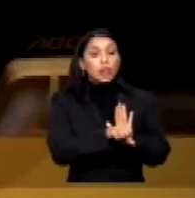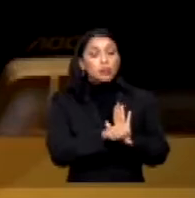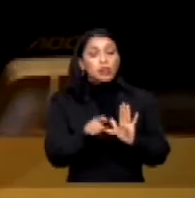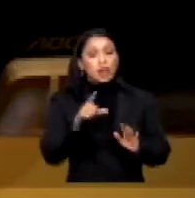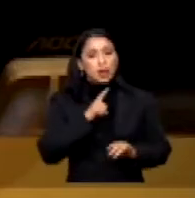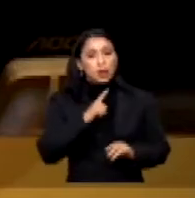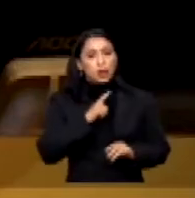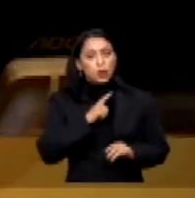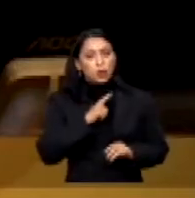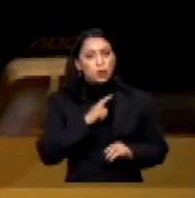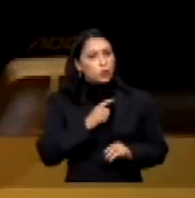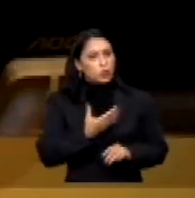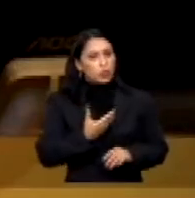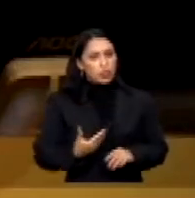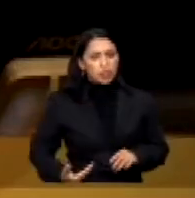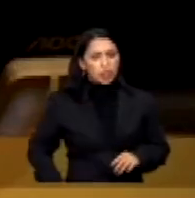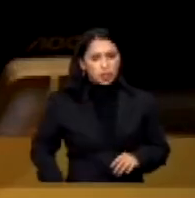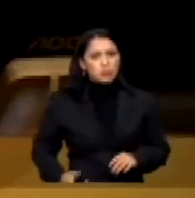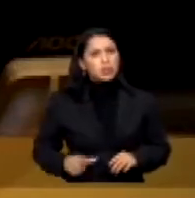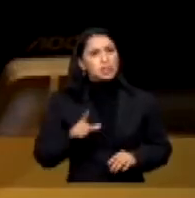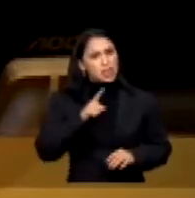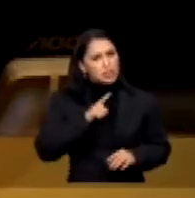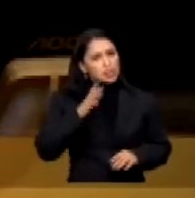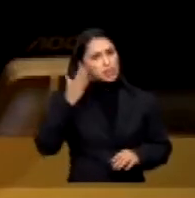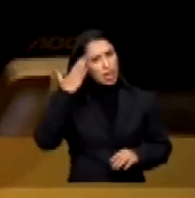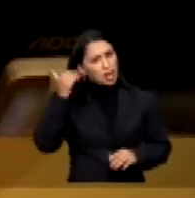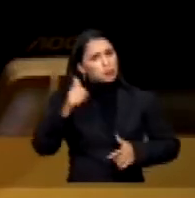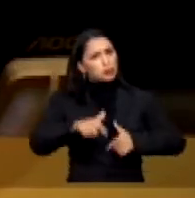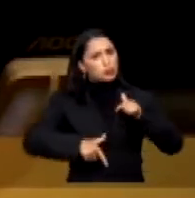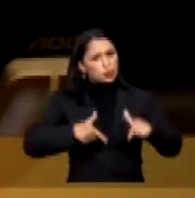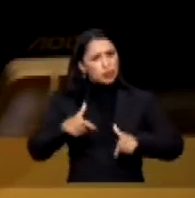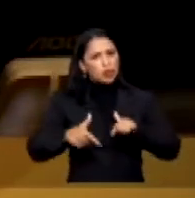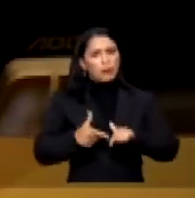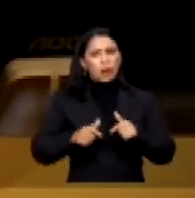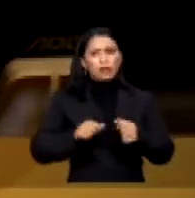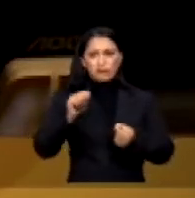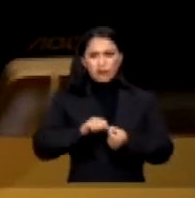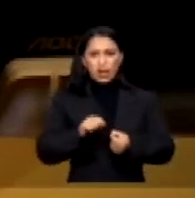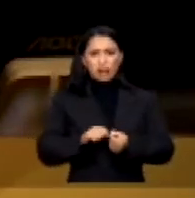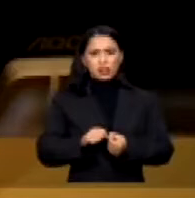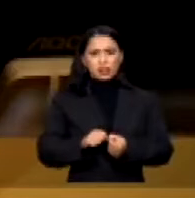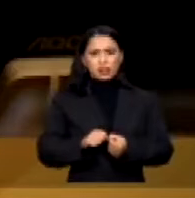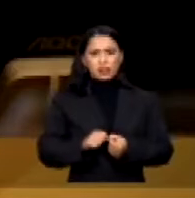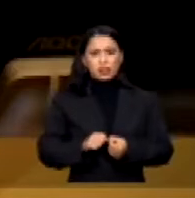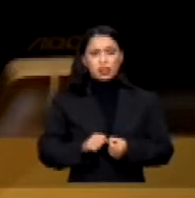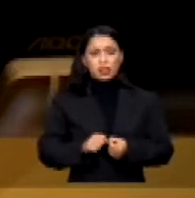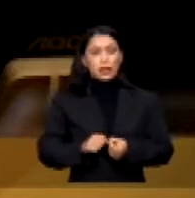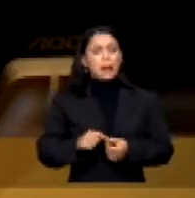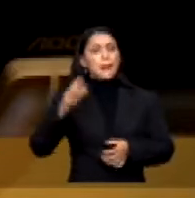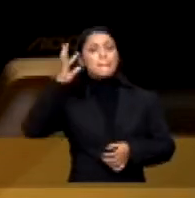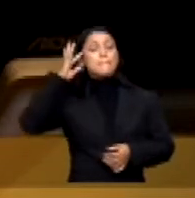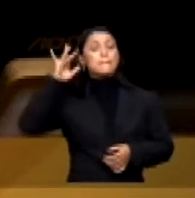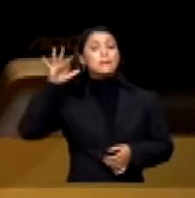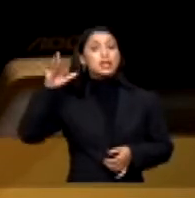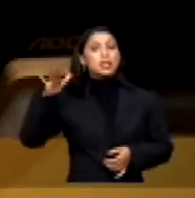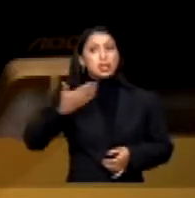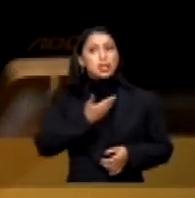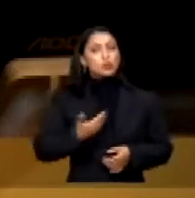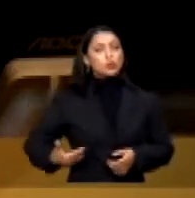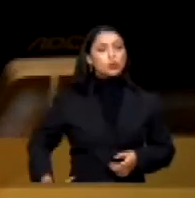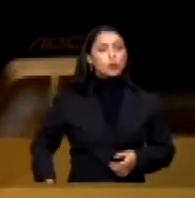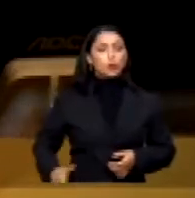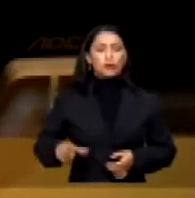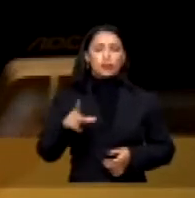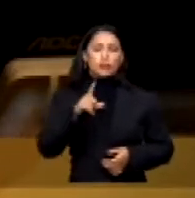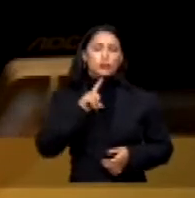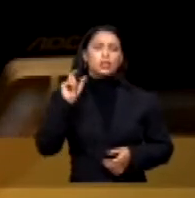seja um Estado que abdique do seu dever de pronta resposta. Imaginemos o que é o